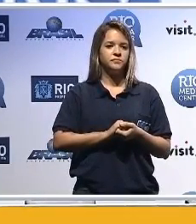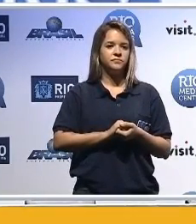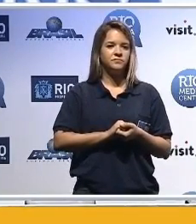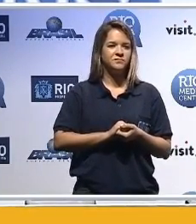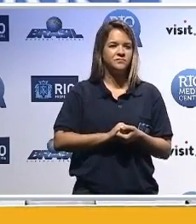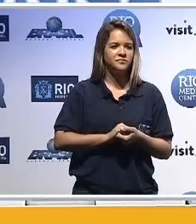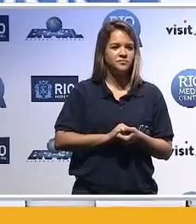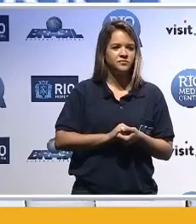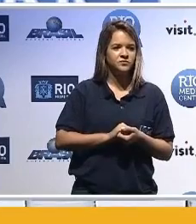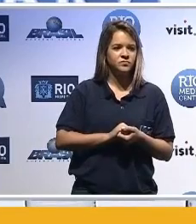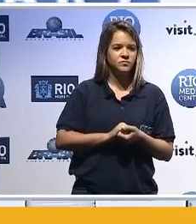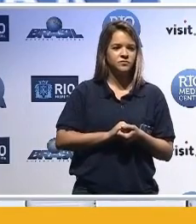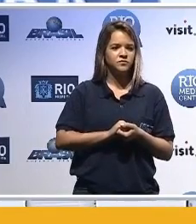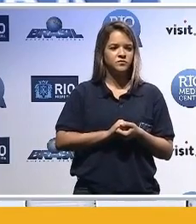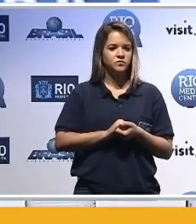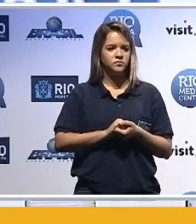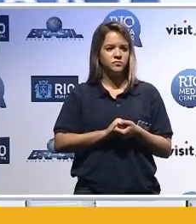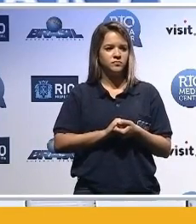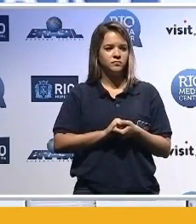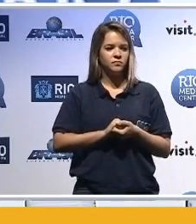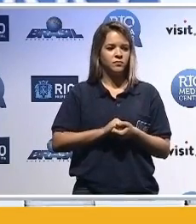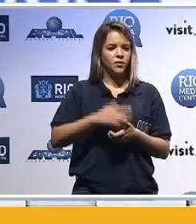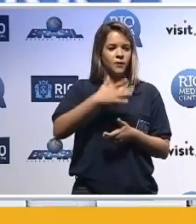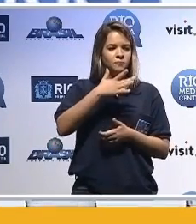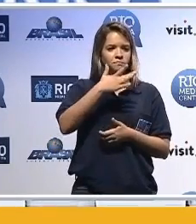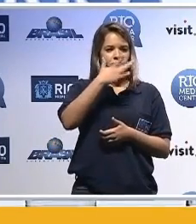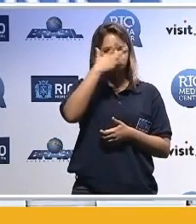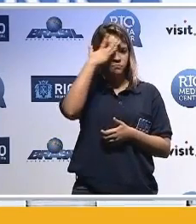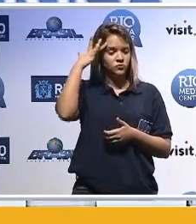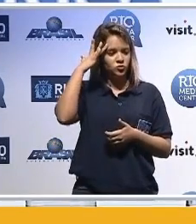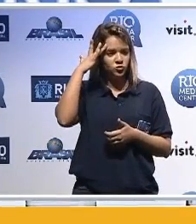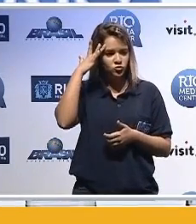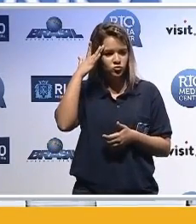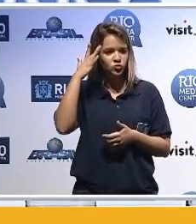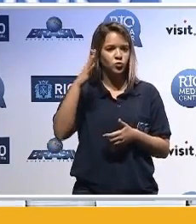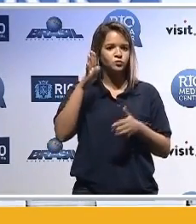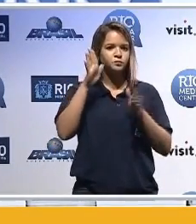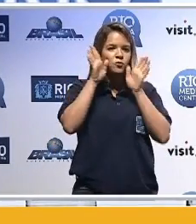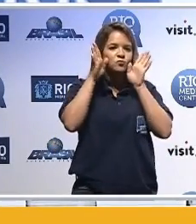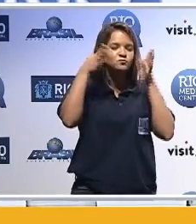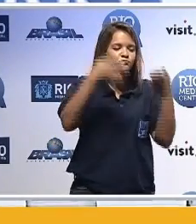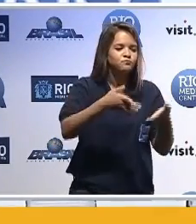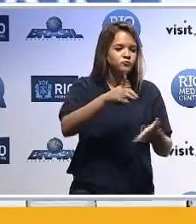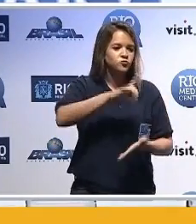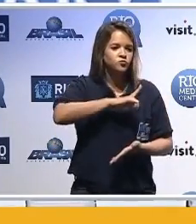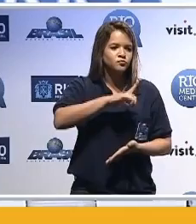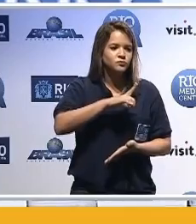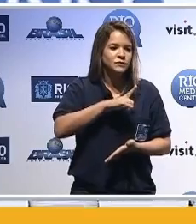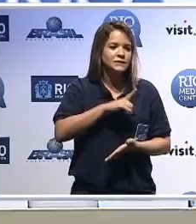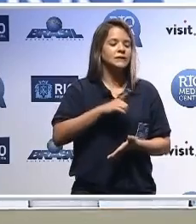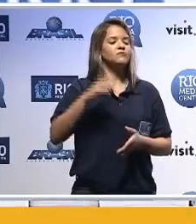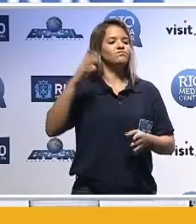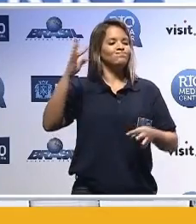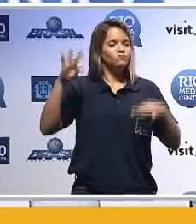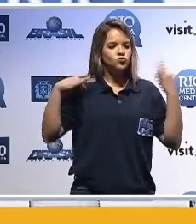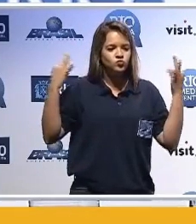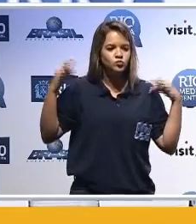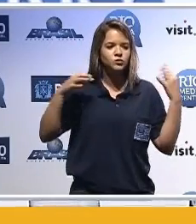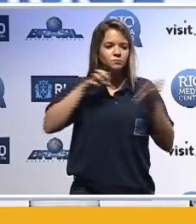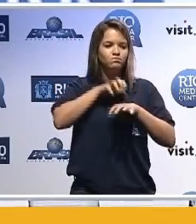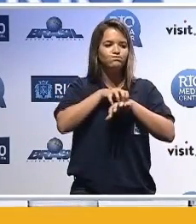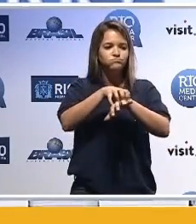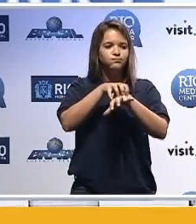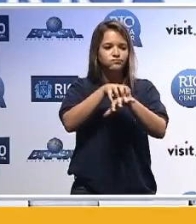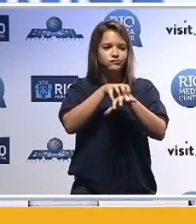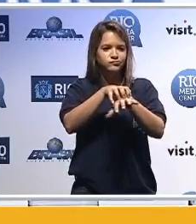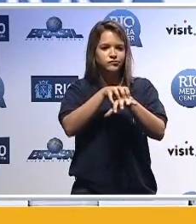fronteira, é um pessoal muito focado, obviamente, no turismo. E